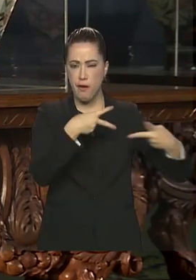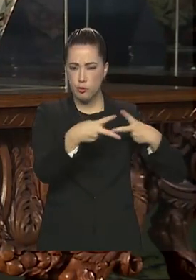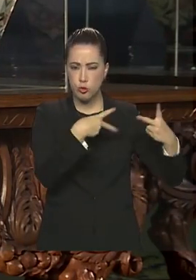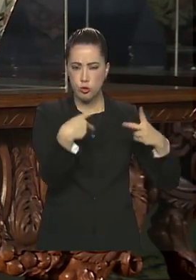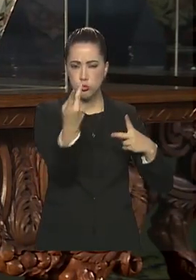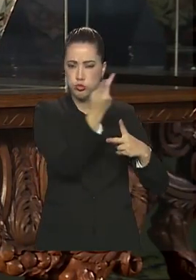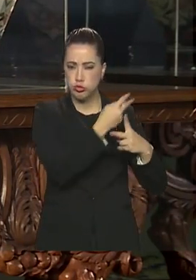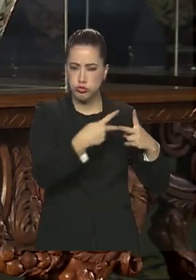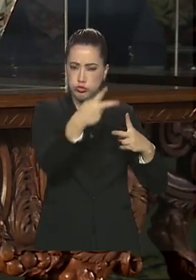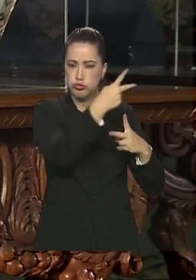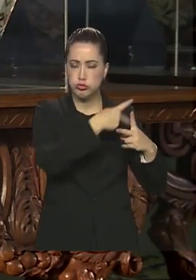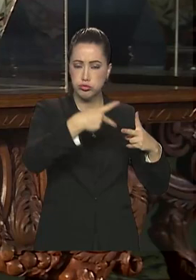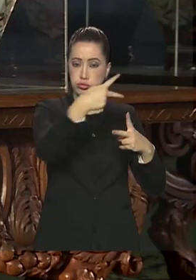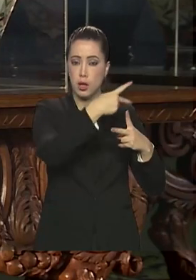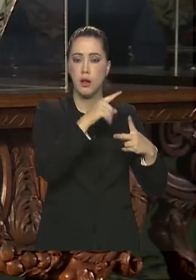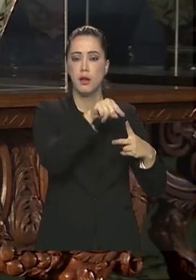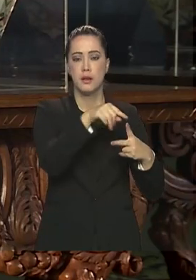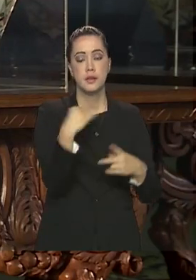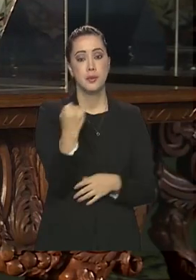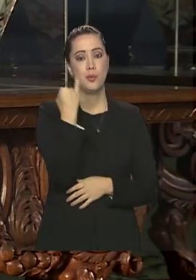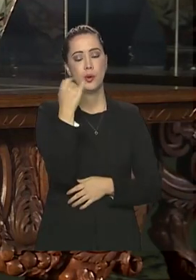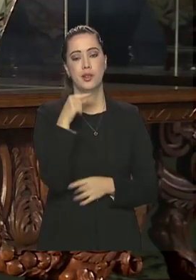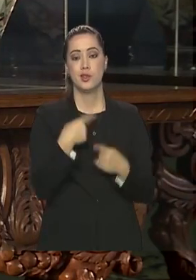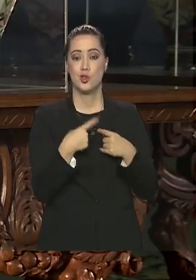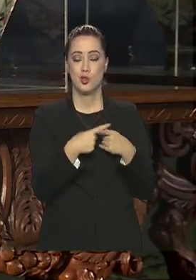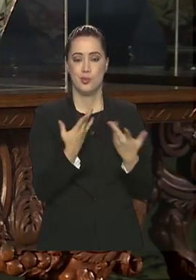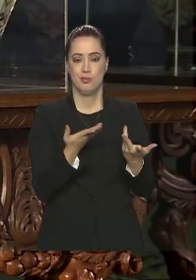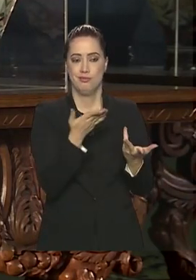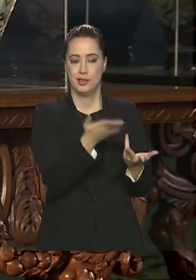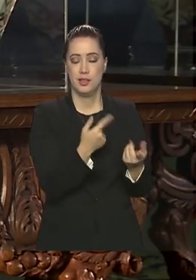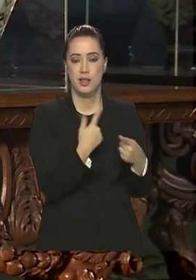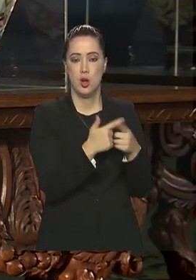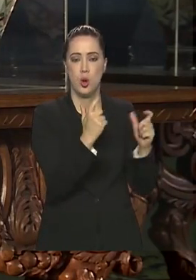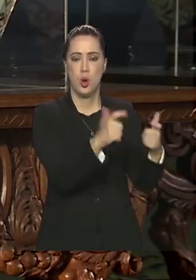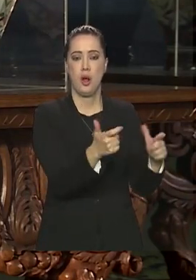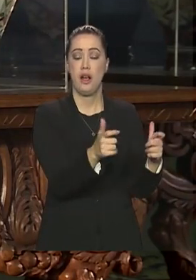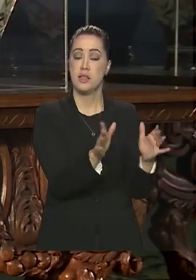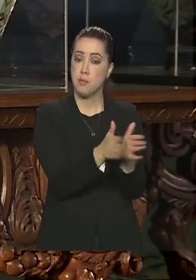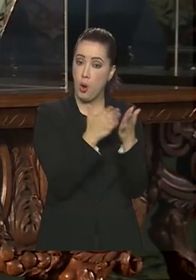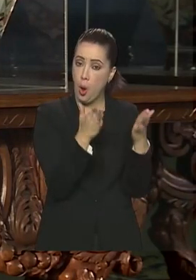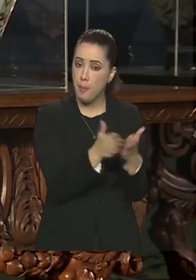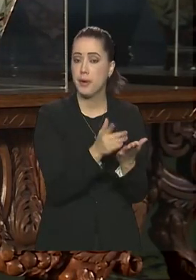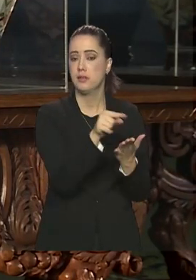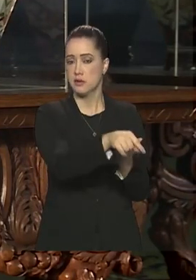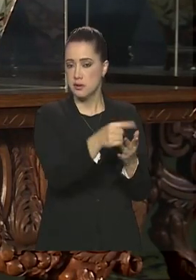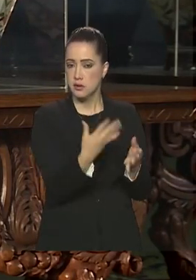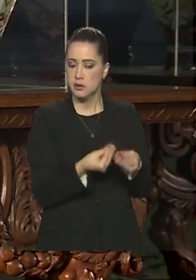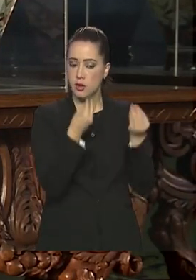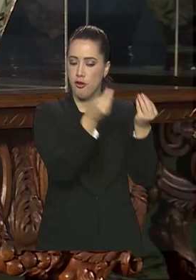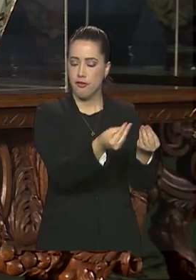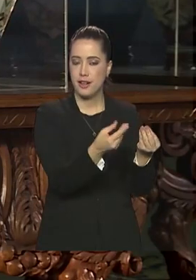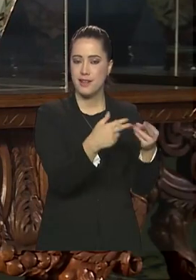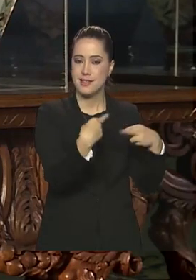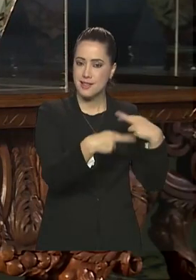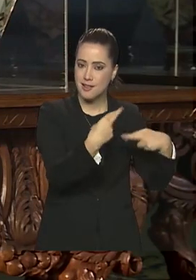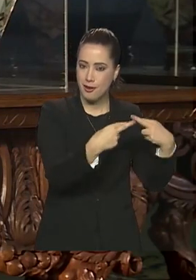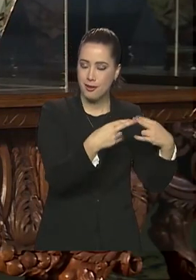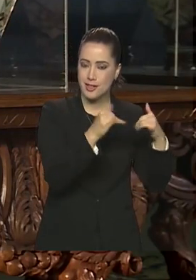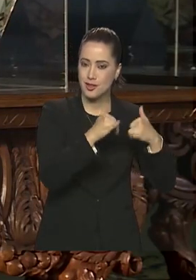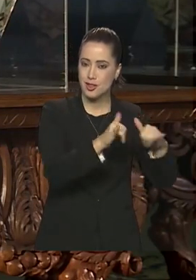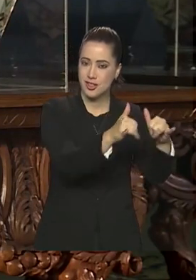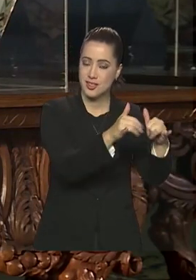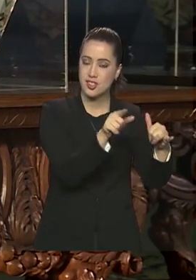essas fontes têm também essa particularidade. Muitas delas se desenvolvem em regiões carentes. Ou seja, além de levar energia limpa, elas também